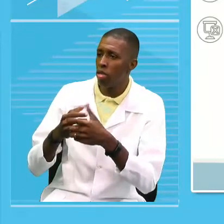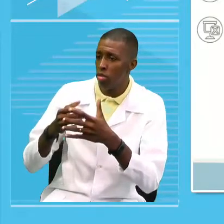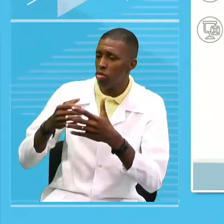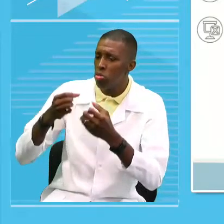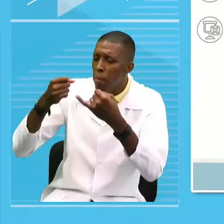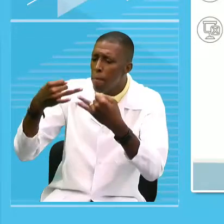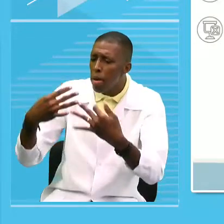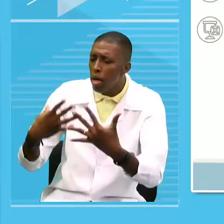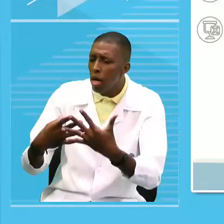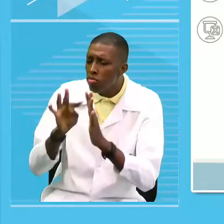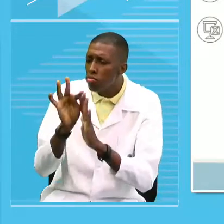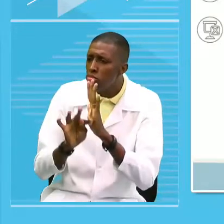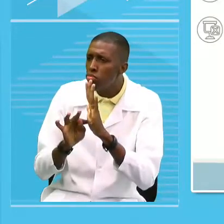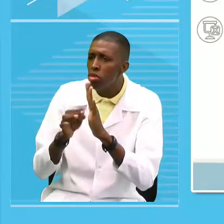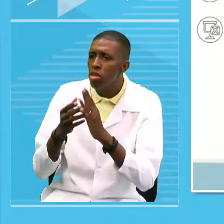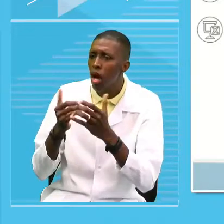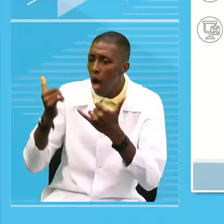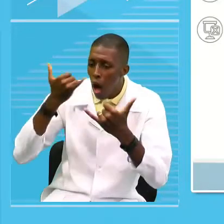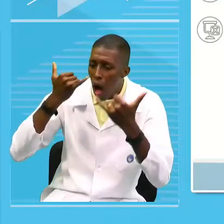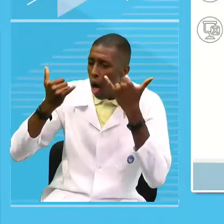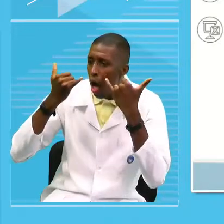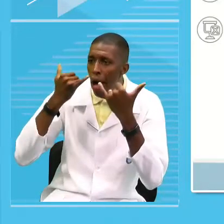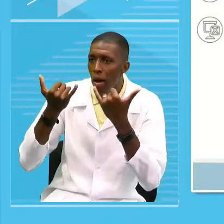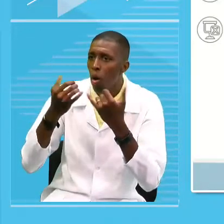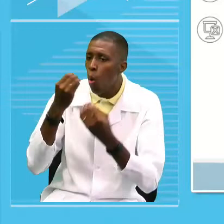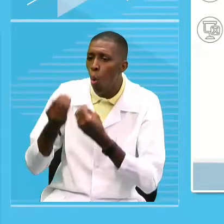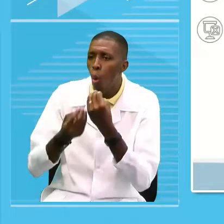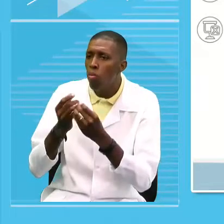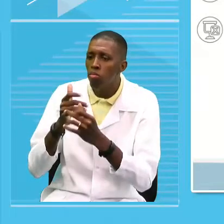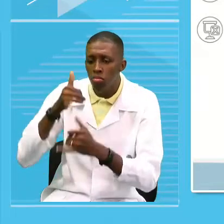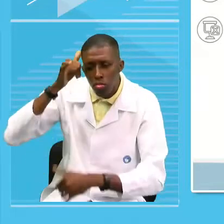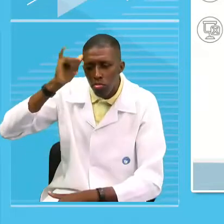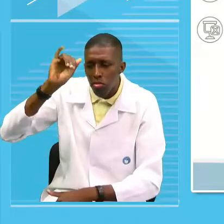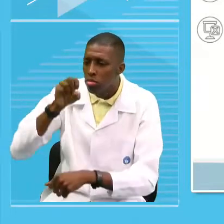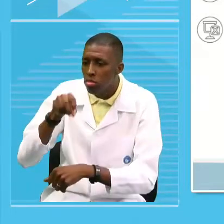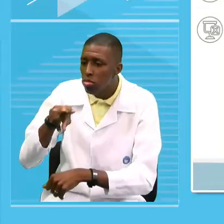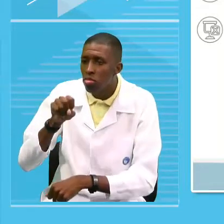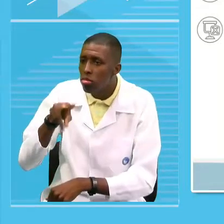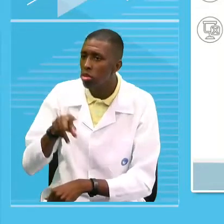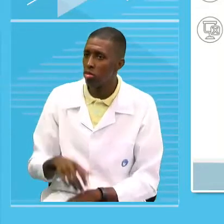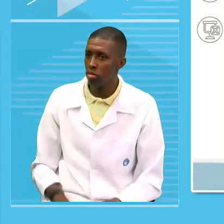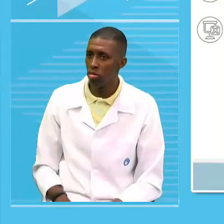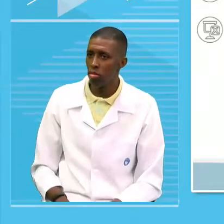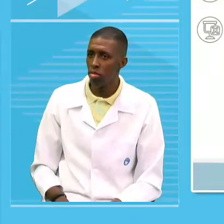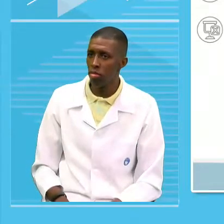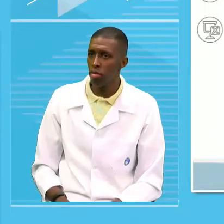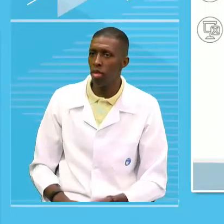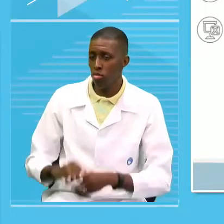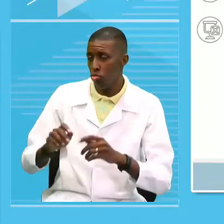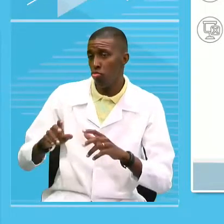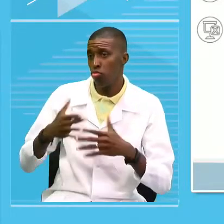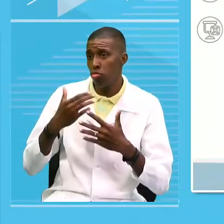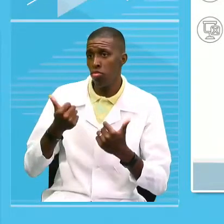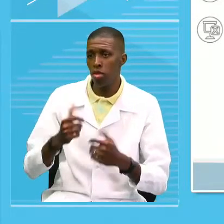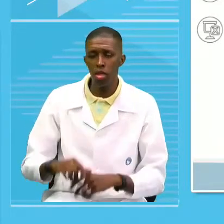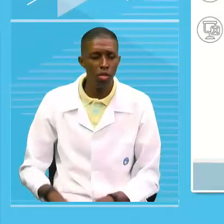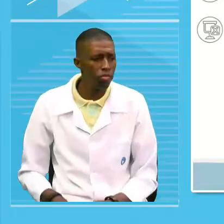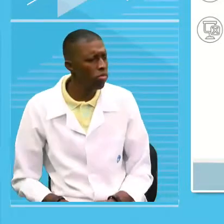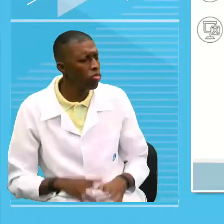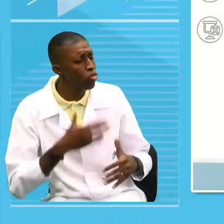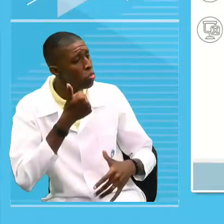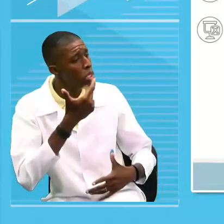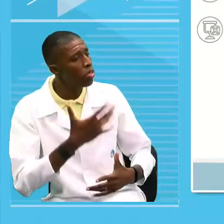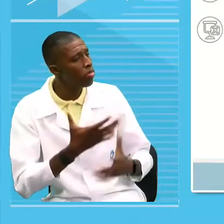fortalecer muito o teu sistema imunológico que tu com certeza iria conseguir se protege vírus né E